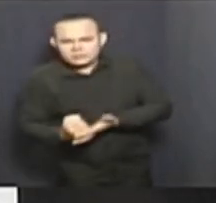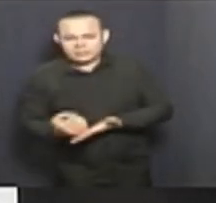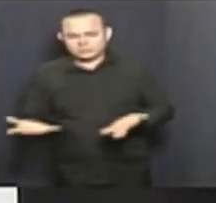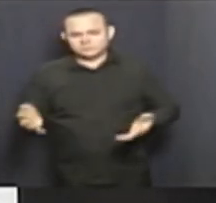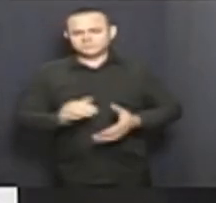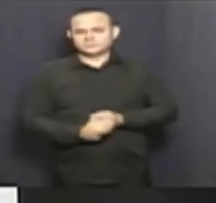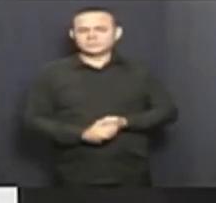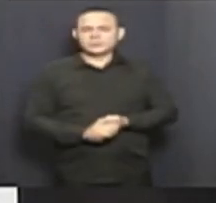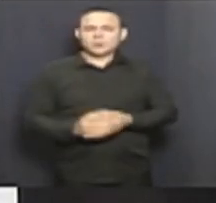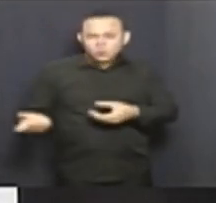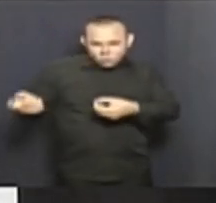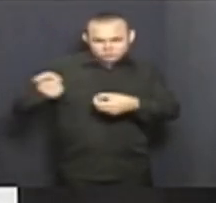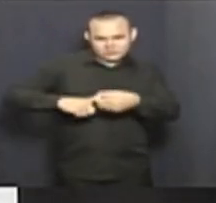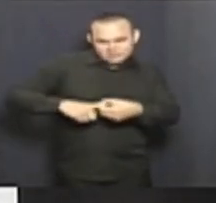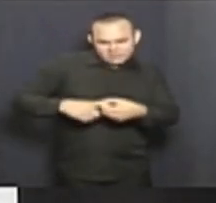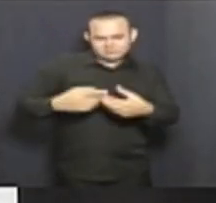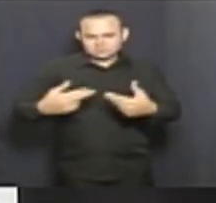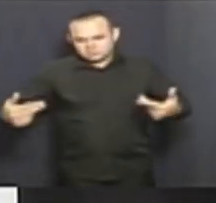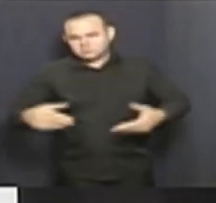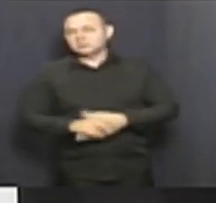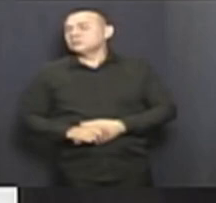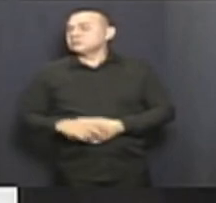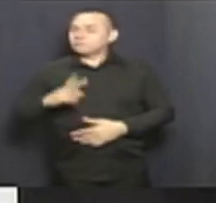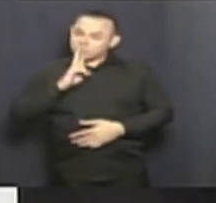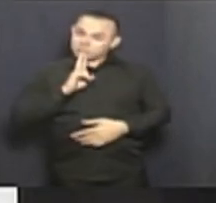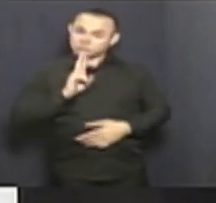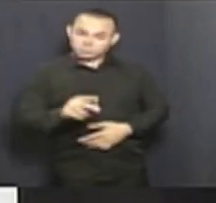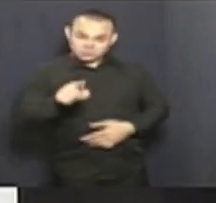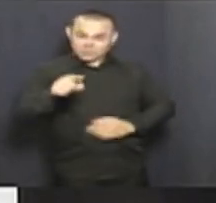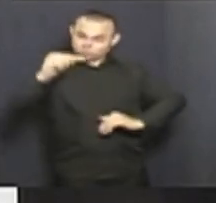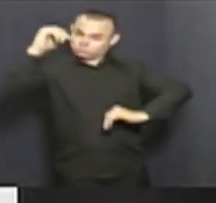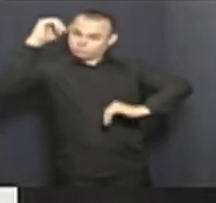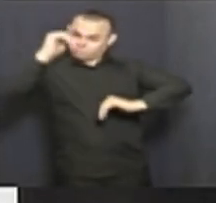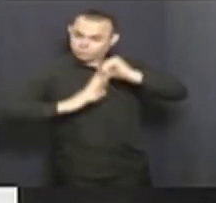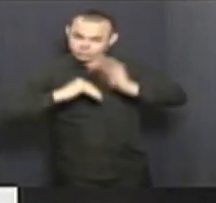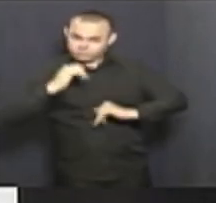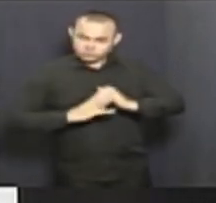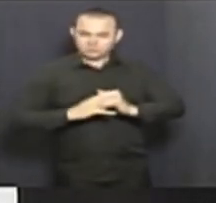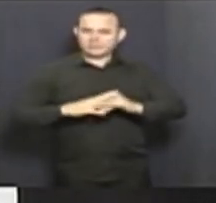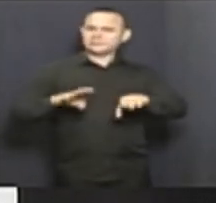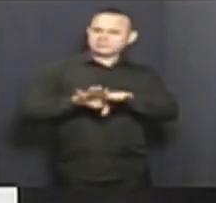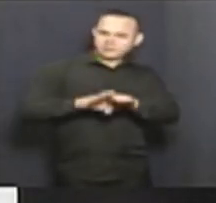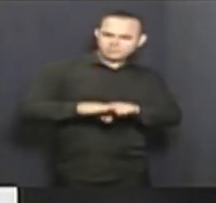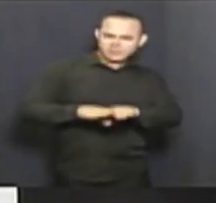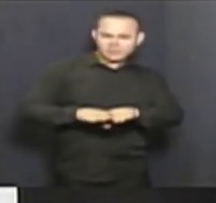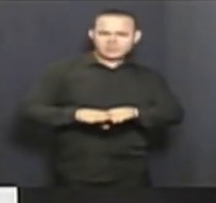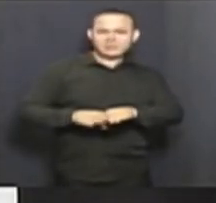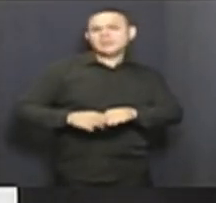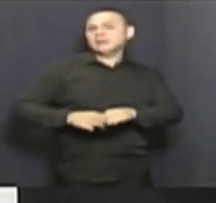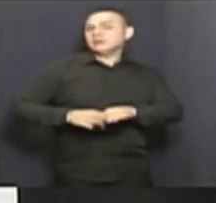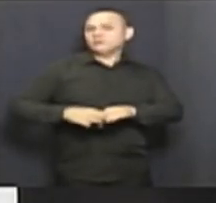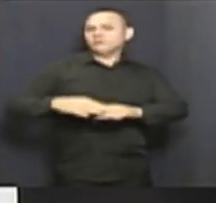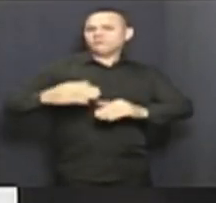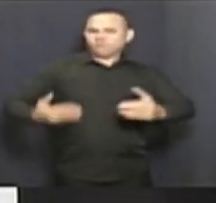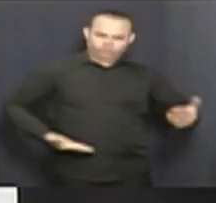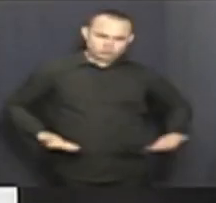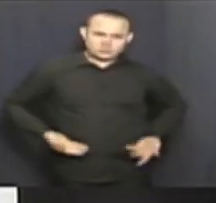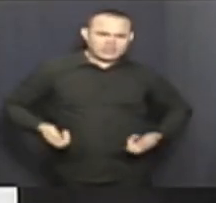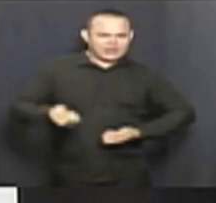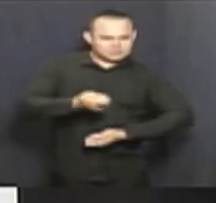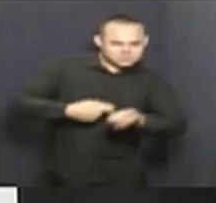respondendo requer responder aos profissionais e os administrativos também da secretaria de educação